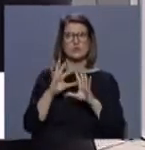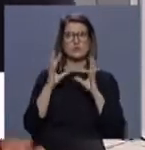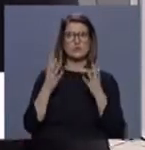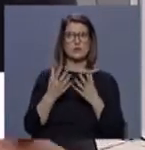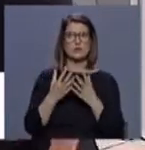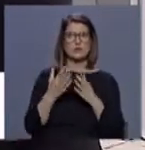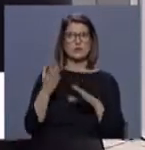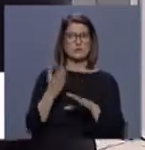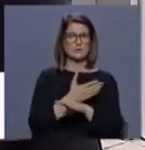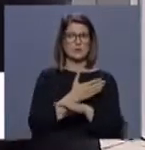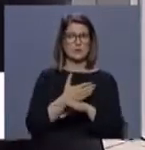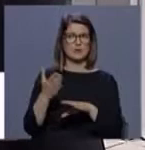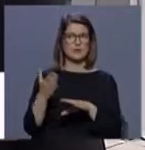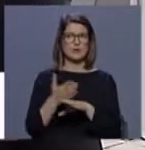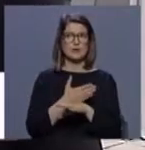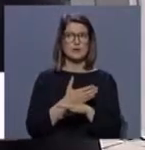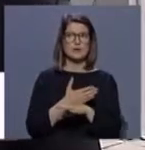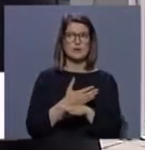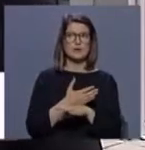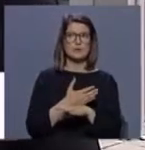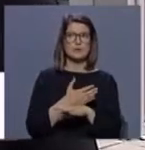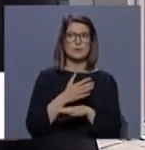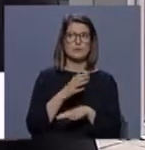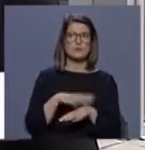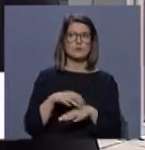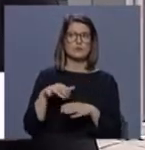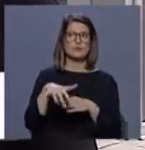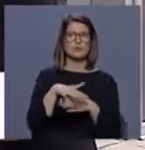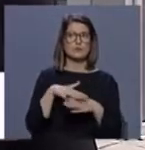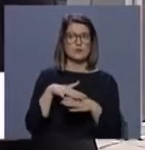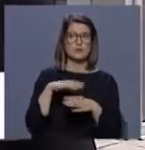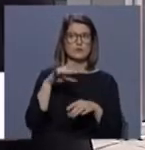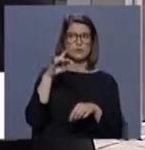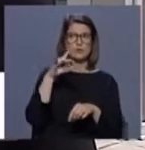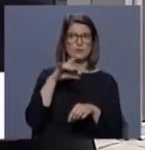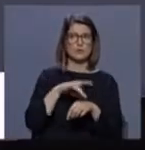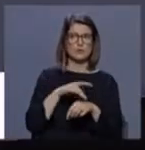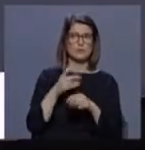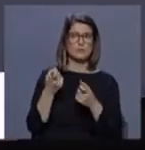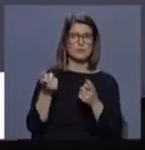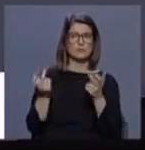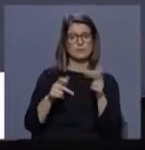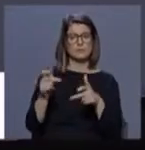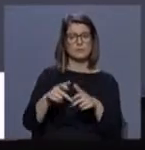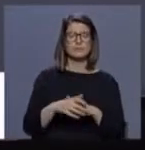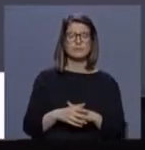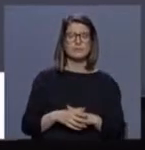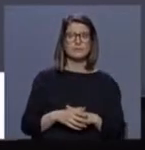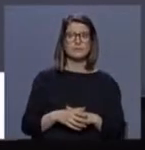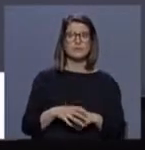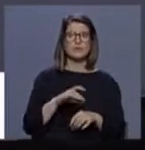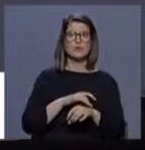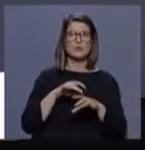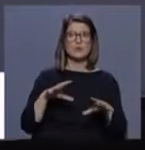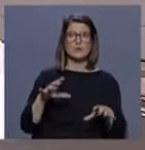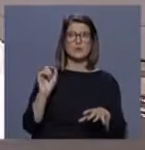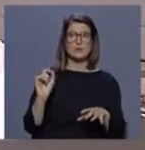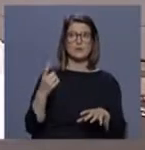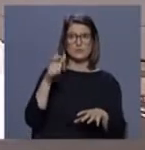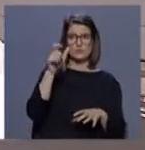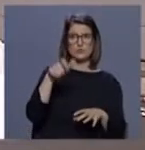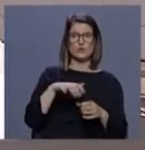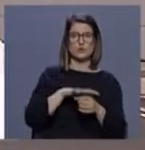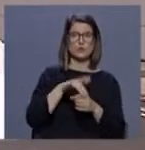desde logo separados para os casos epidemiológicos que assim o justificam. O hospital que recebeu o primeiro suspeito,